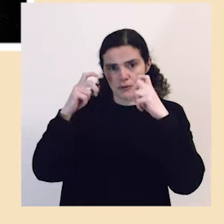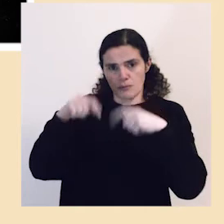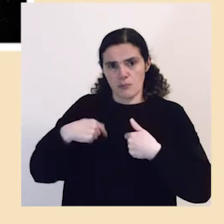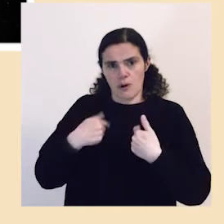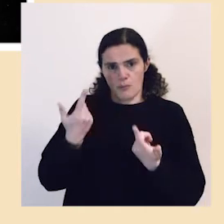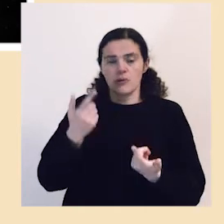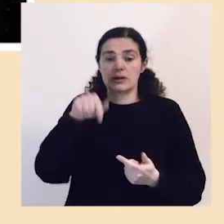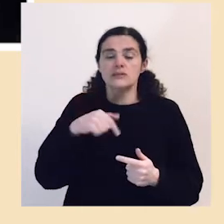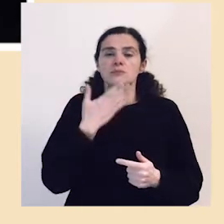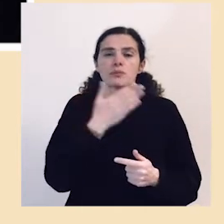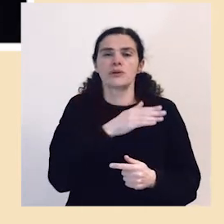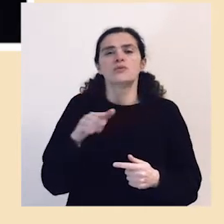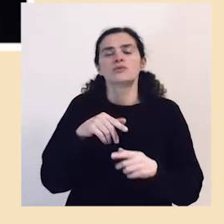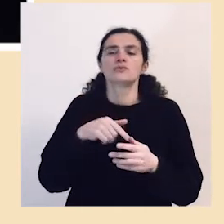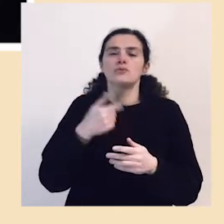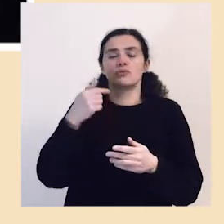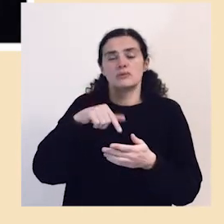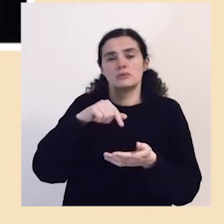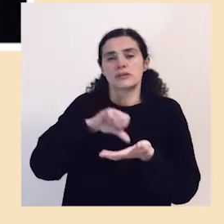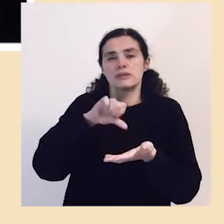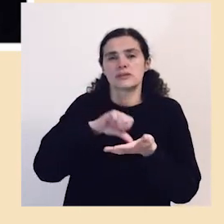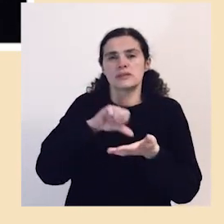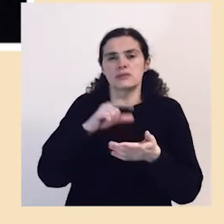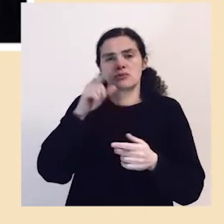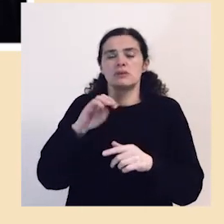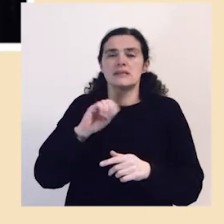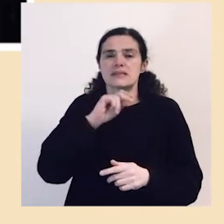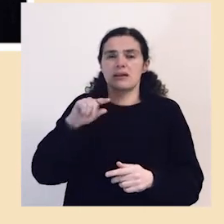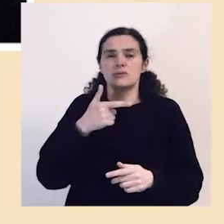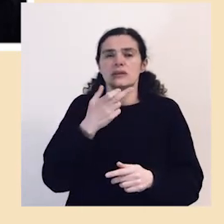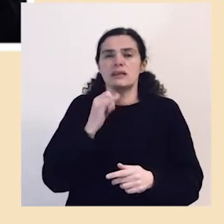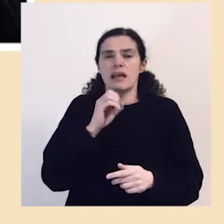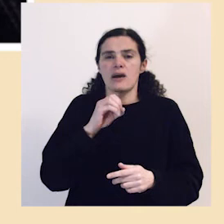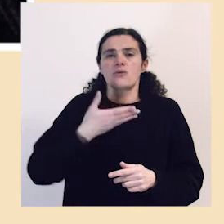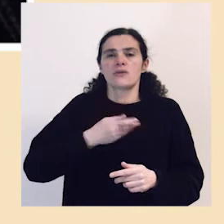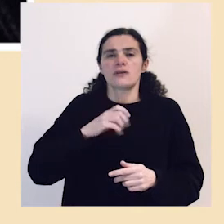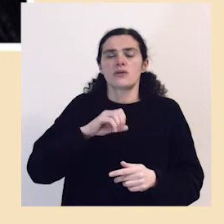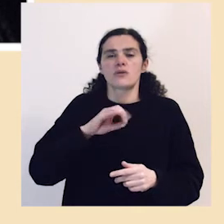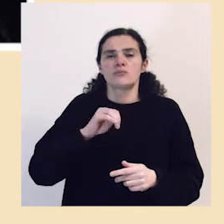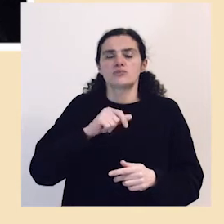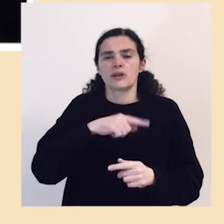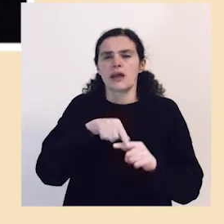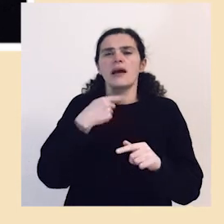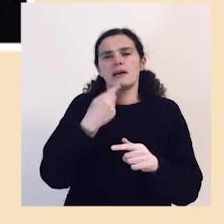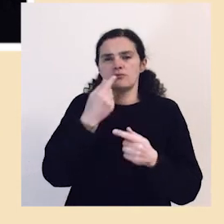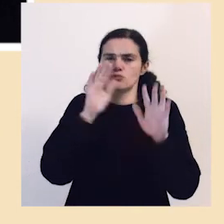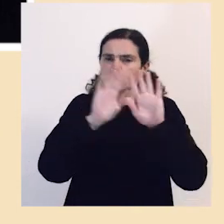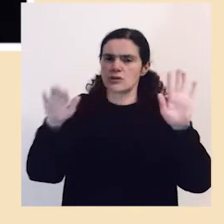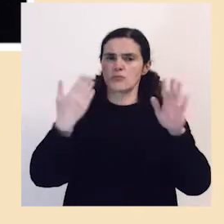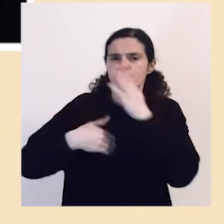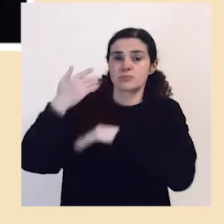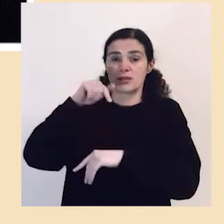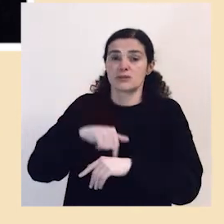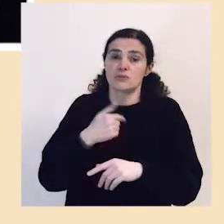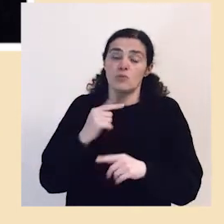artista. Esta obra foi pedida pelo Centro Galego de Arte Contemporâneo, em Santiago de Compostela, que está a organizar uma exposição antológica do artista. Esta